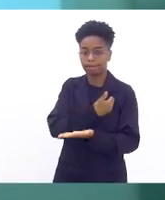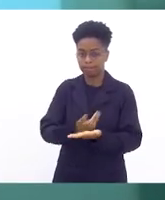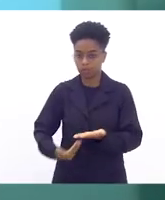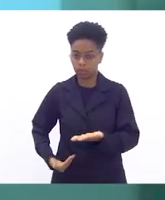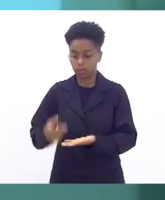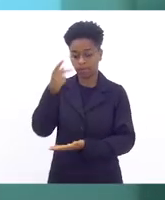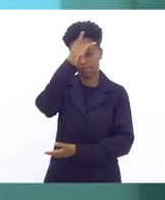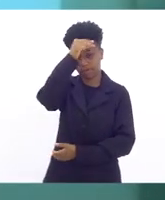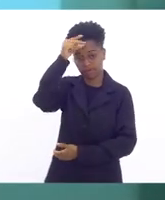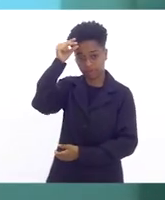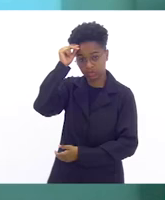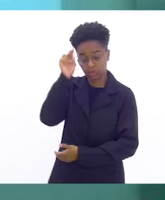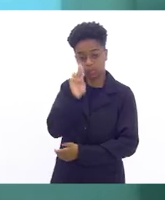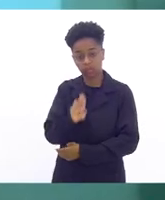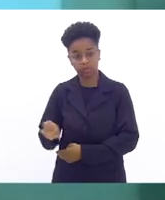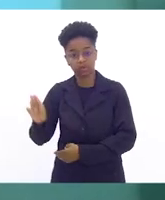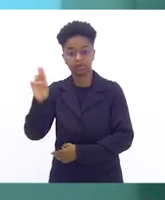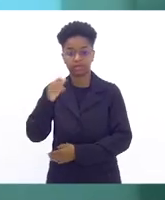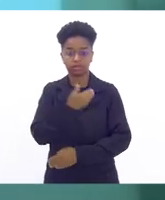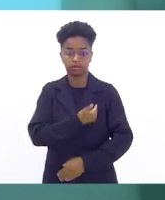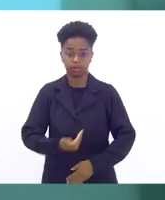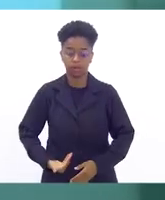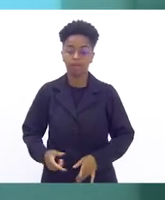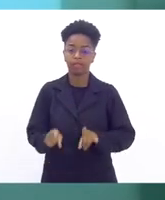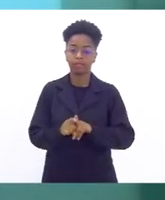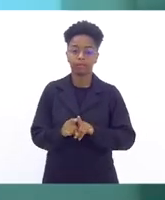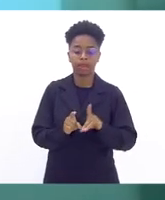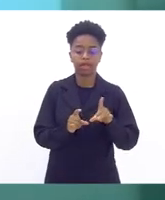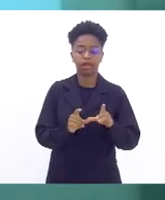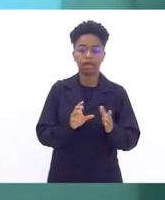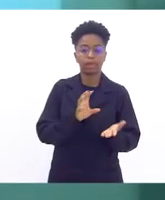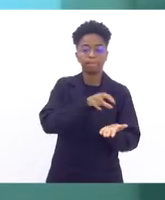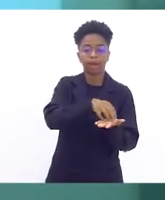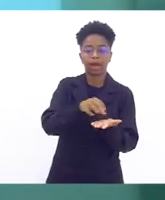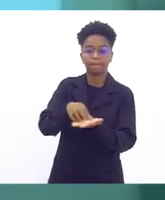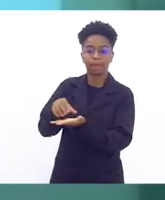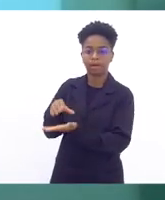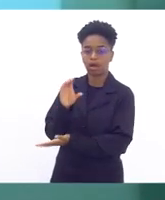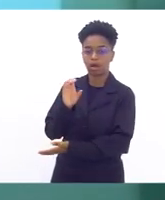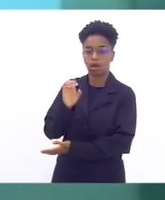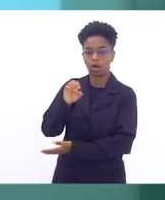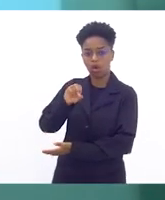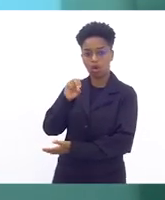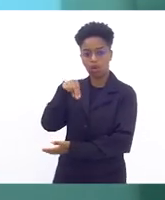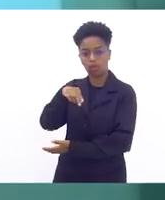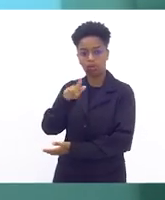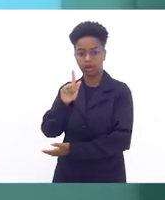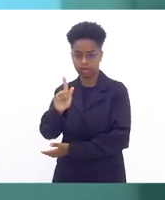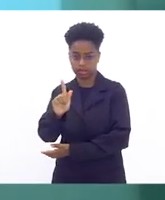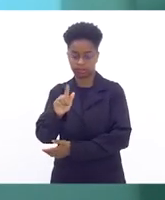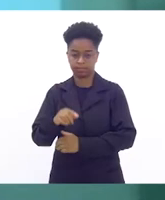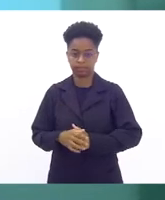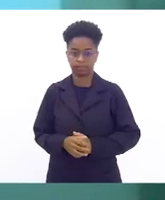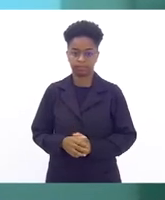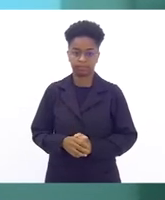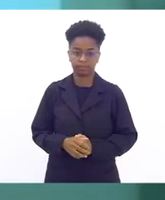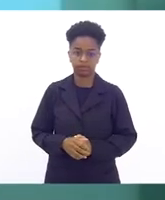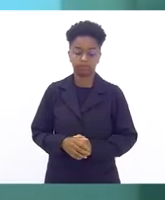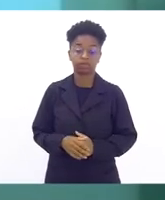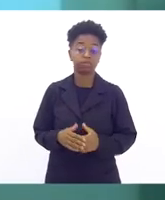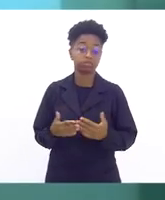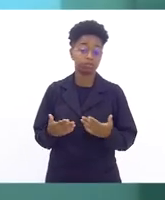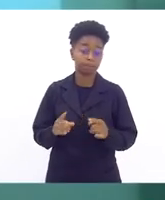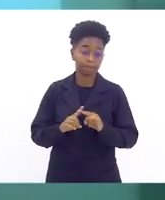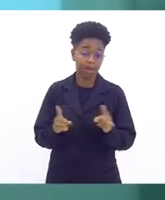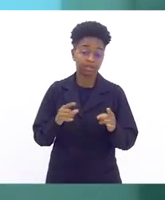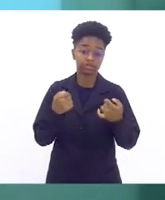municipais universidades públicas e organizações não governamentais sem fins lucrativos desde que